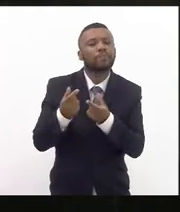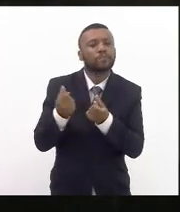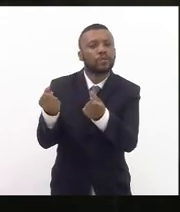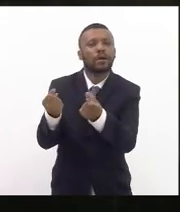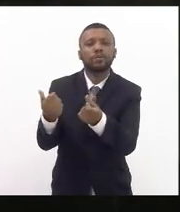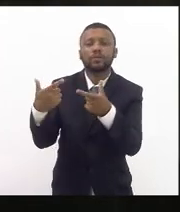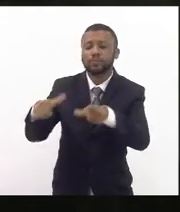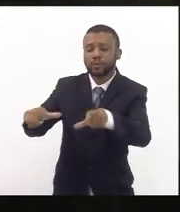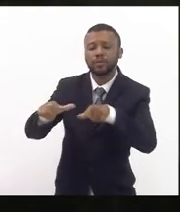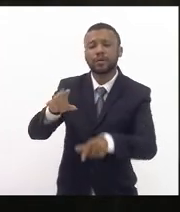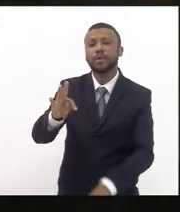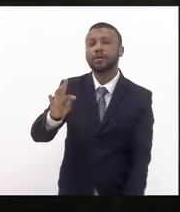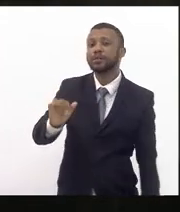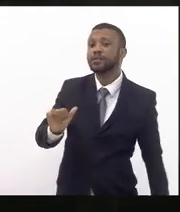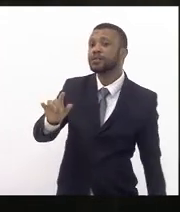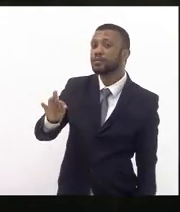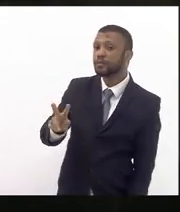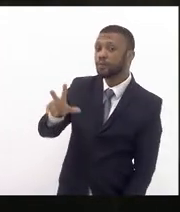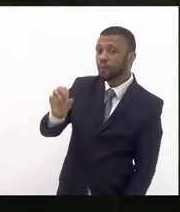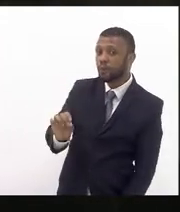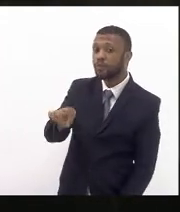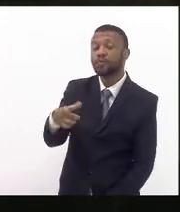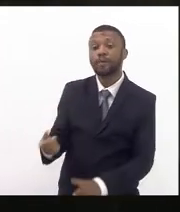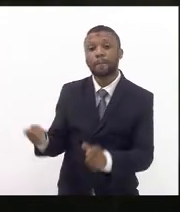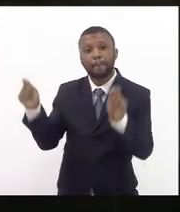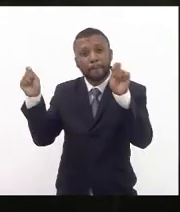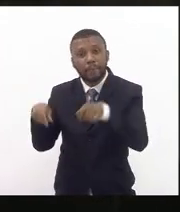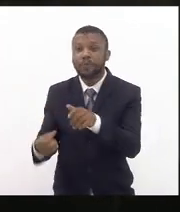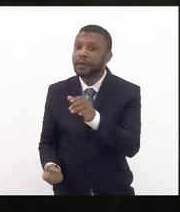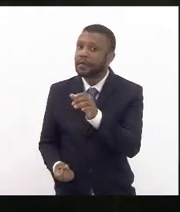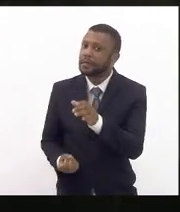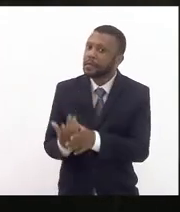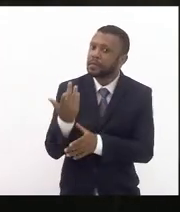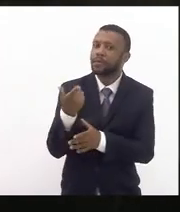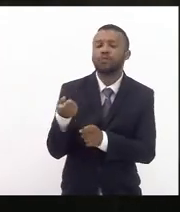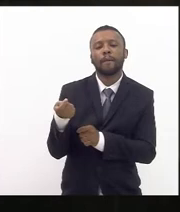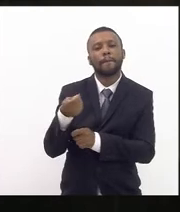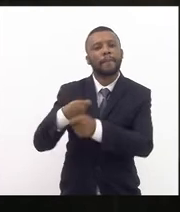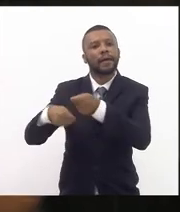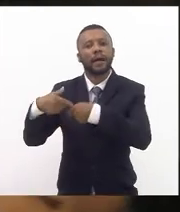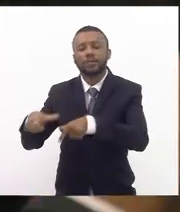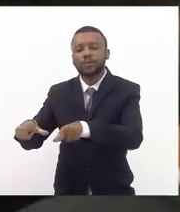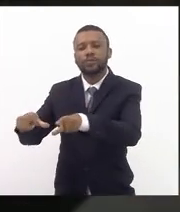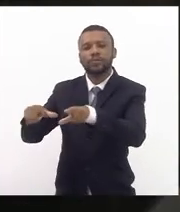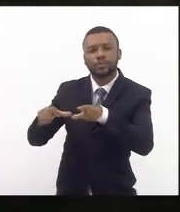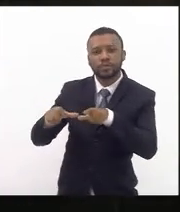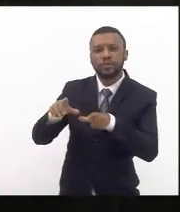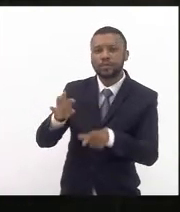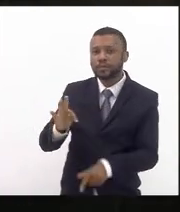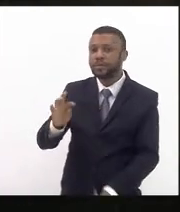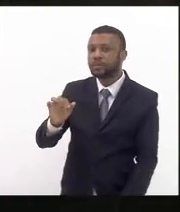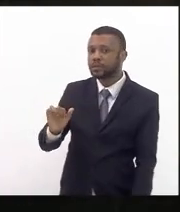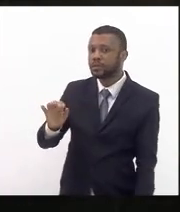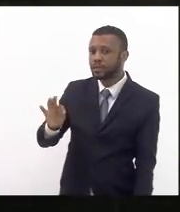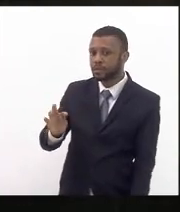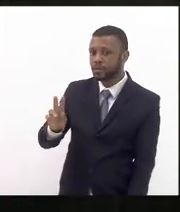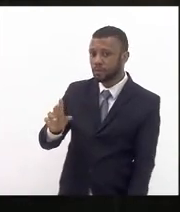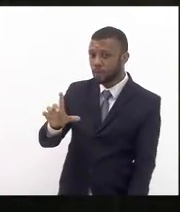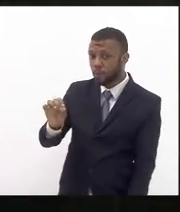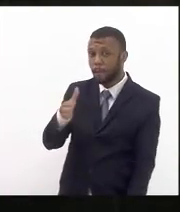Isso permitiu a criação de um mercado secundário de títulos públicos, que,